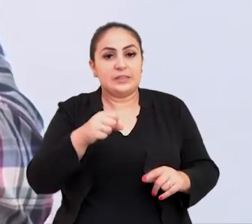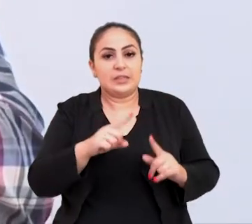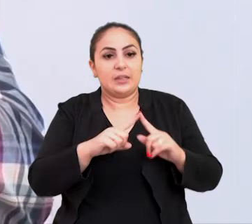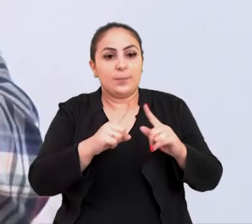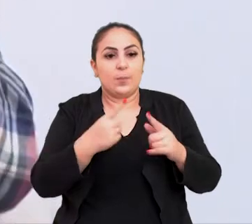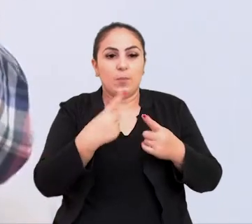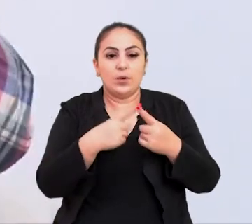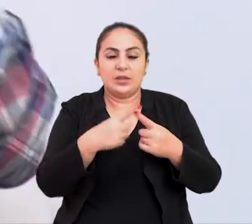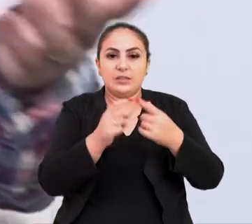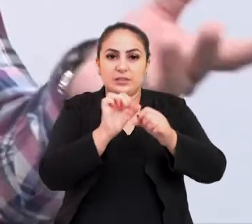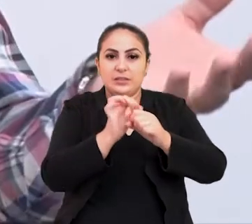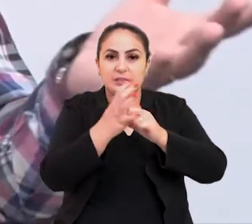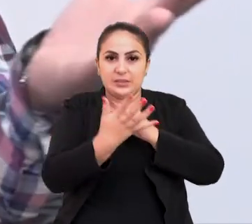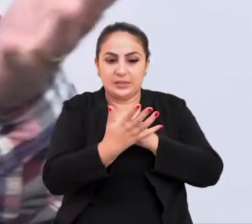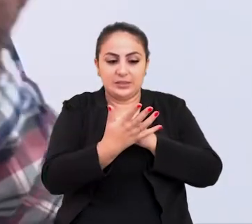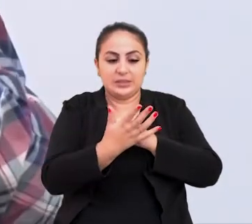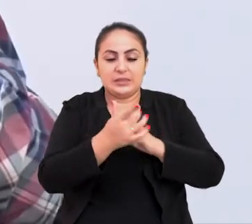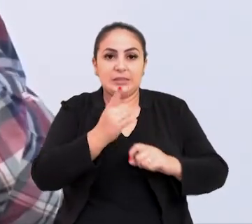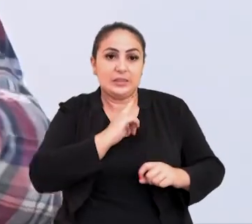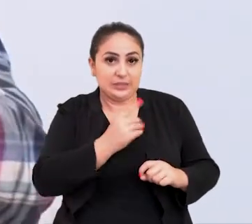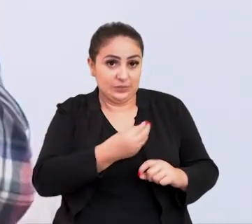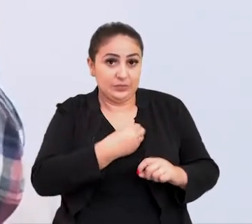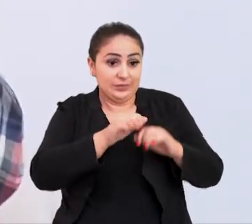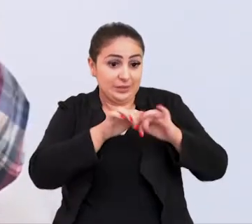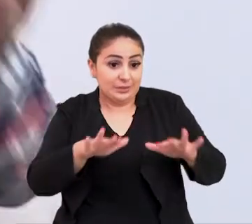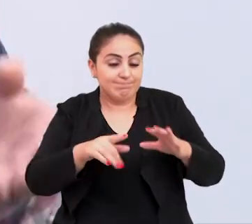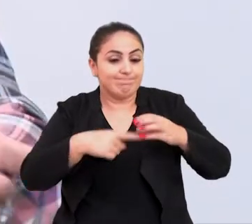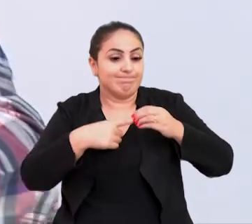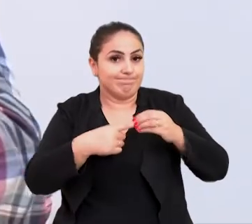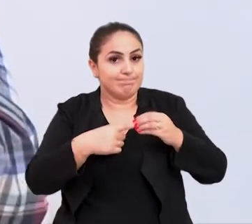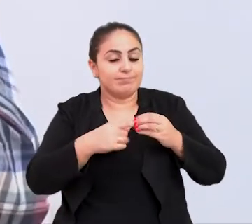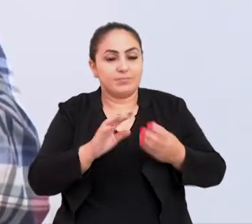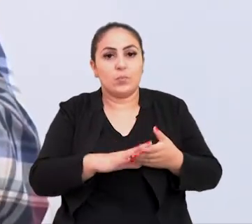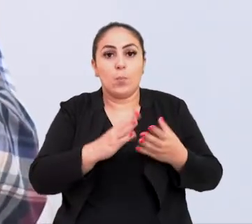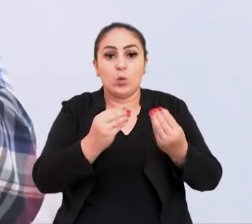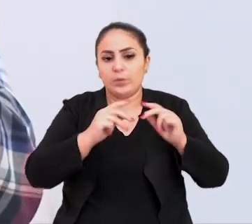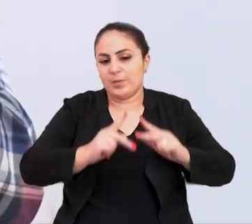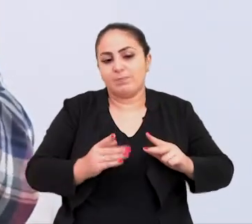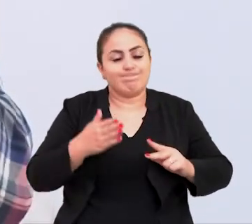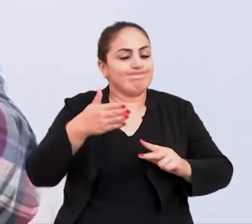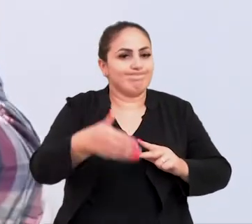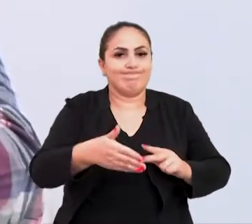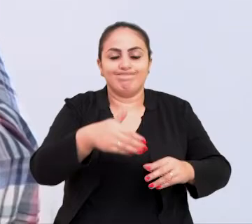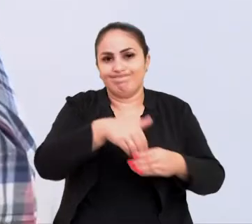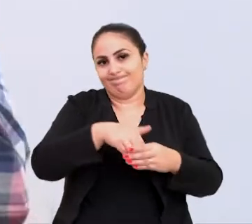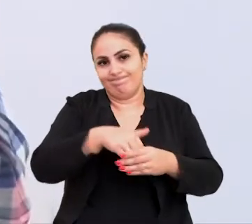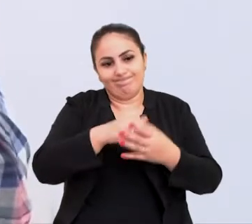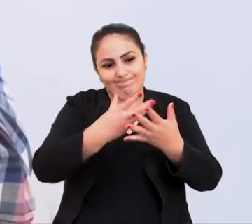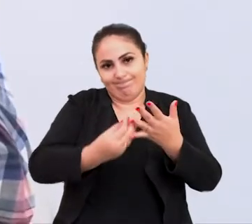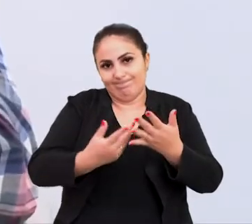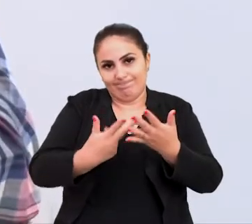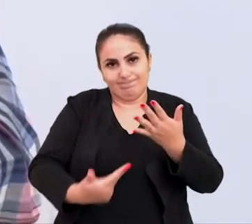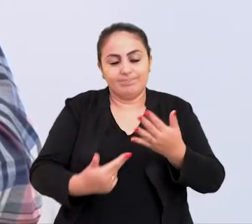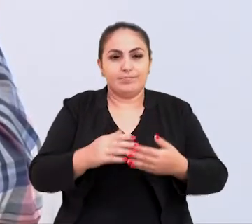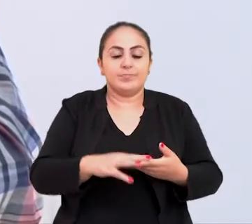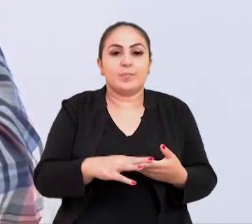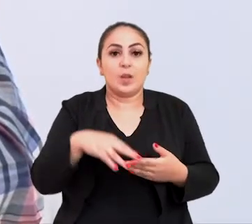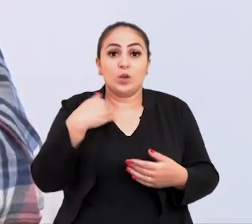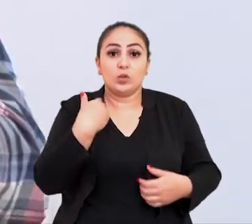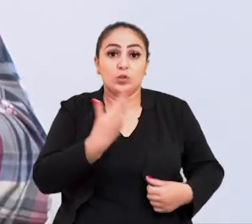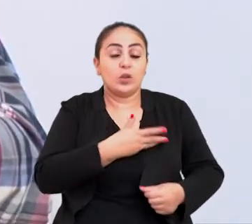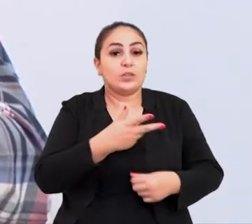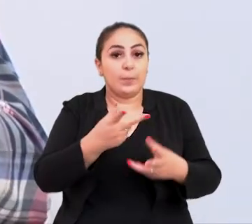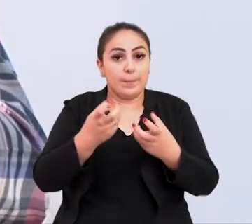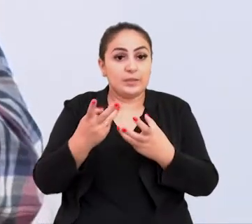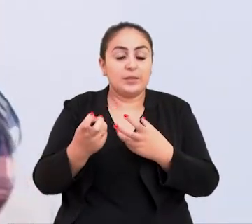uma eleição onde a pandemia ela prevaleceu, muita gente não foi votar, enfim,